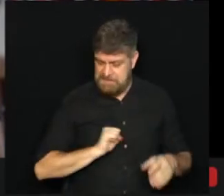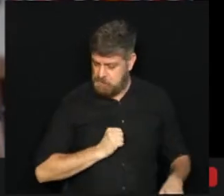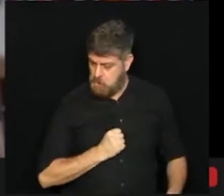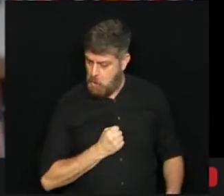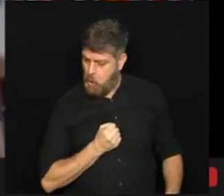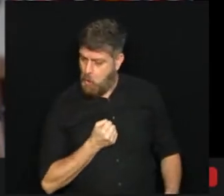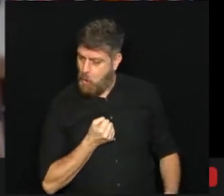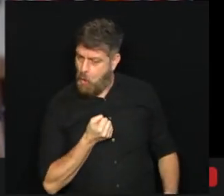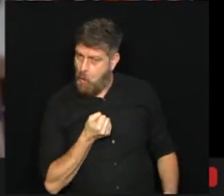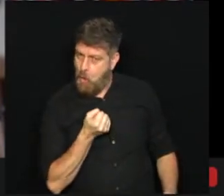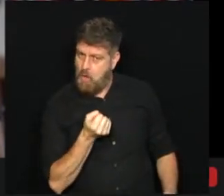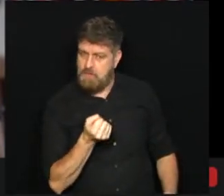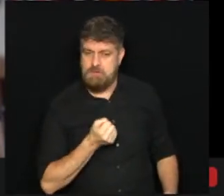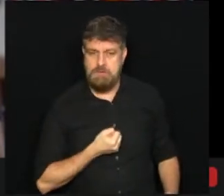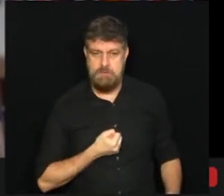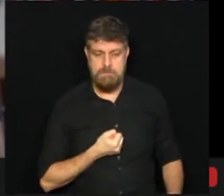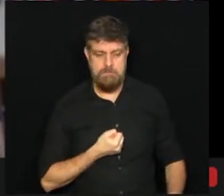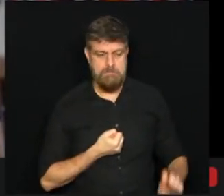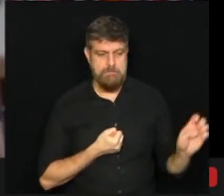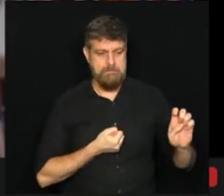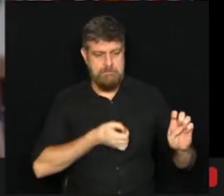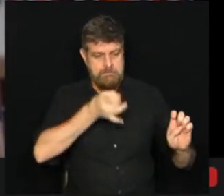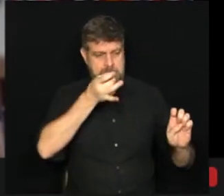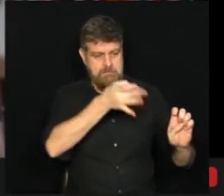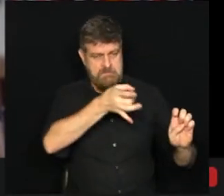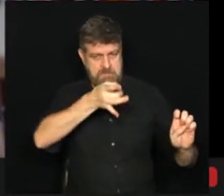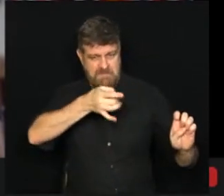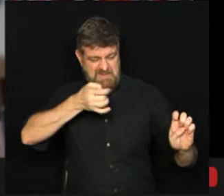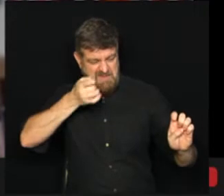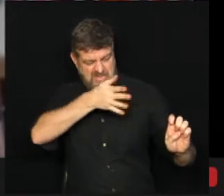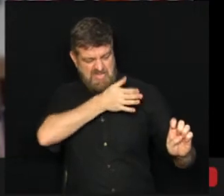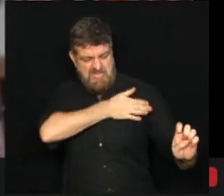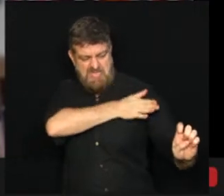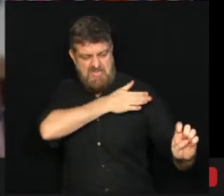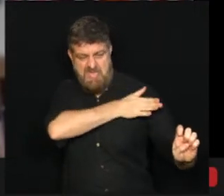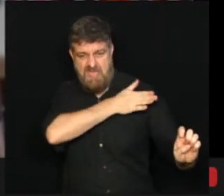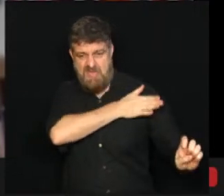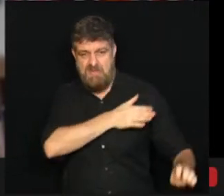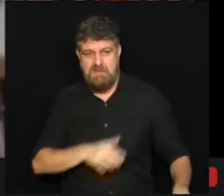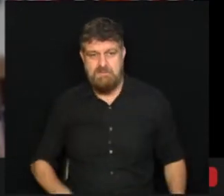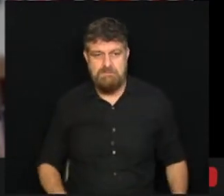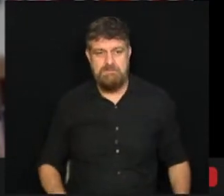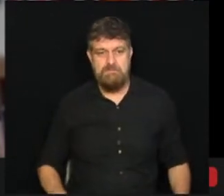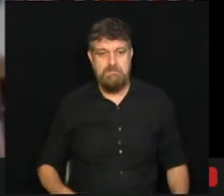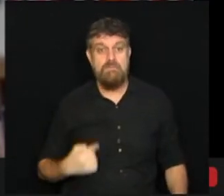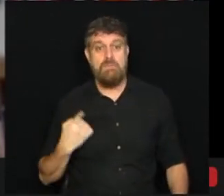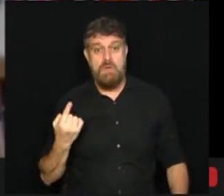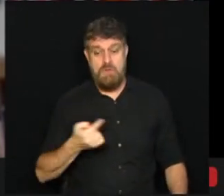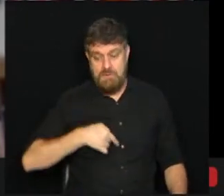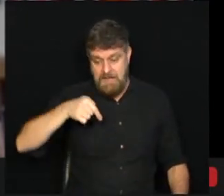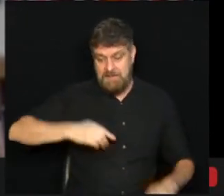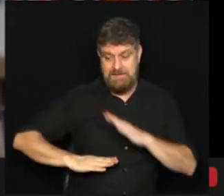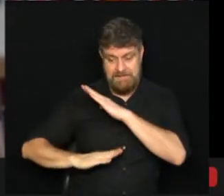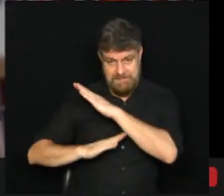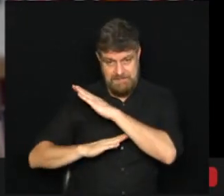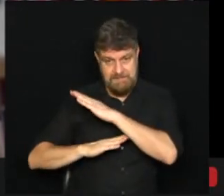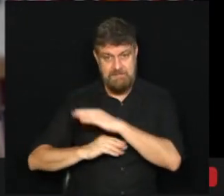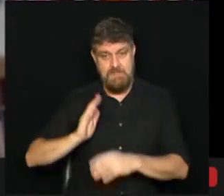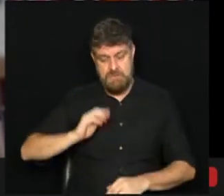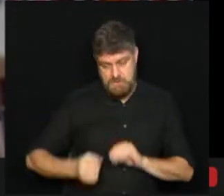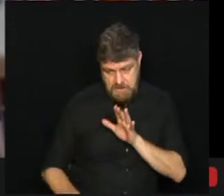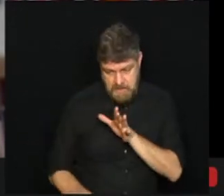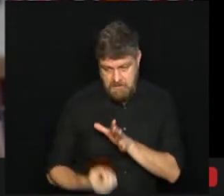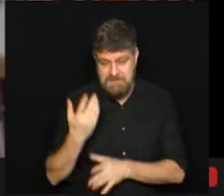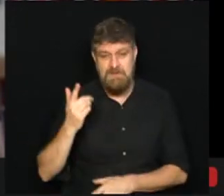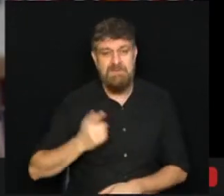feito, então, esse processo de constrangimento. Nós aqui na Câmara Municipal, nós enfrentamos 2 momentos isso. Um